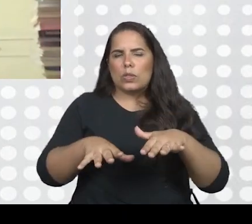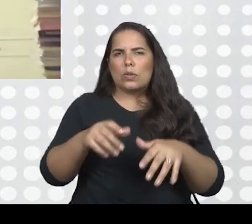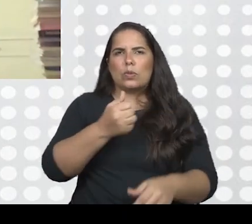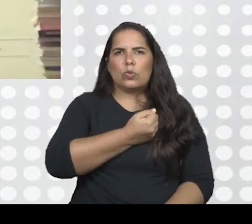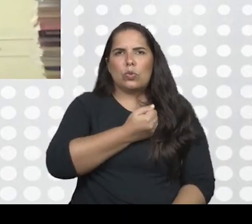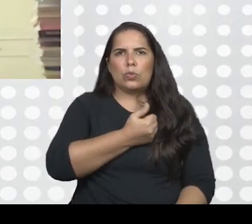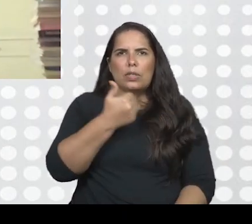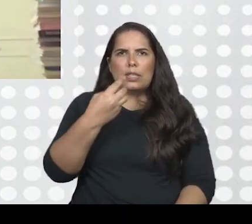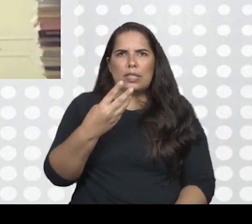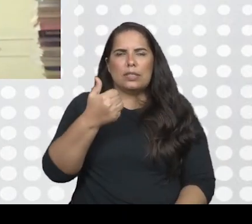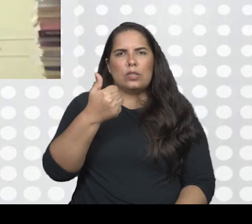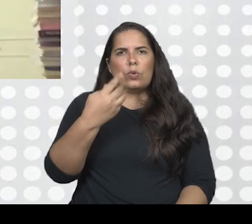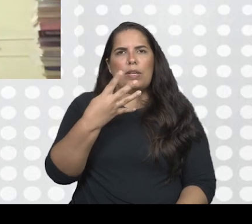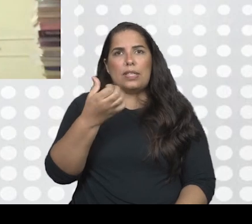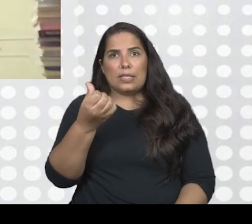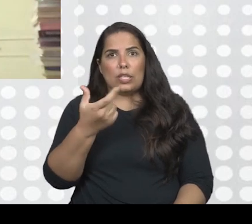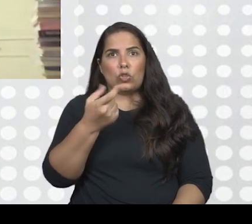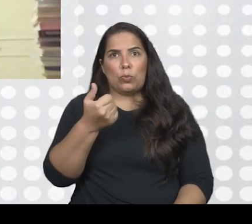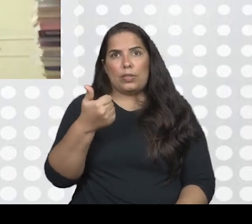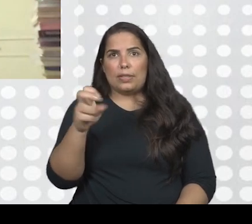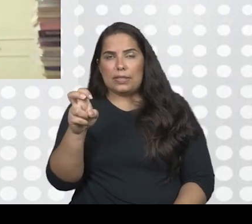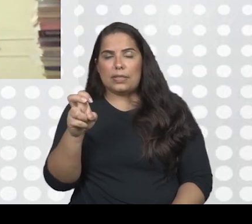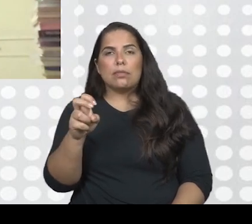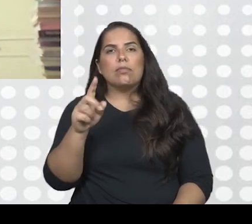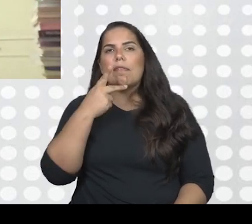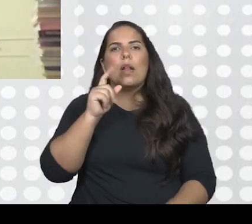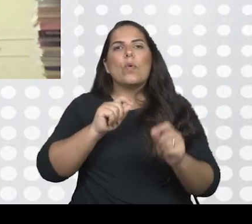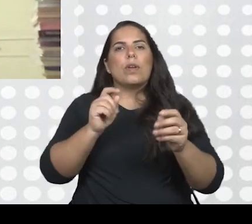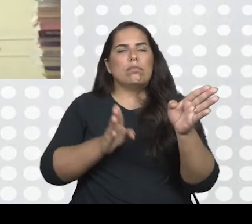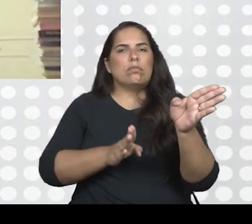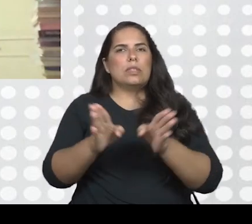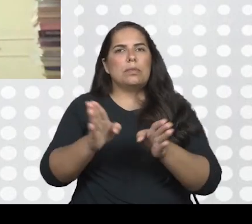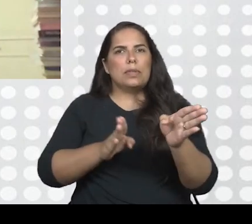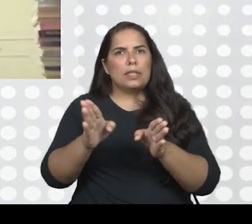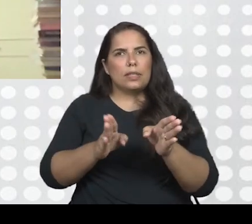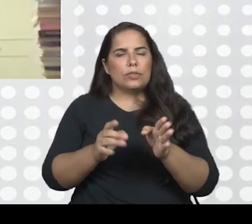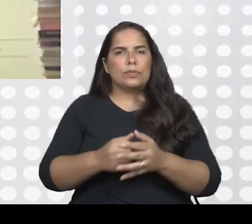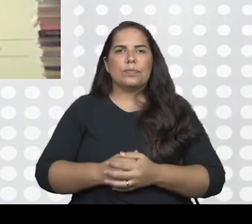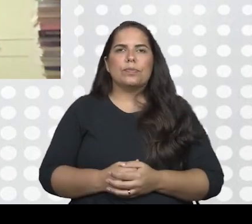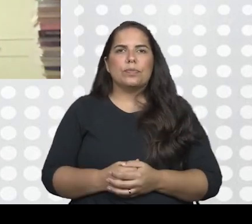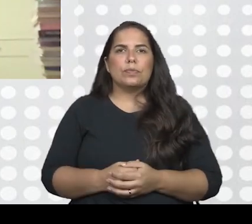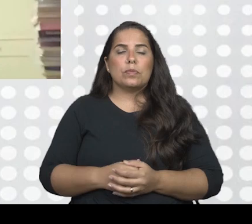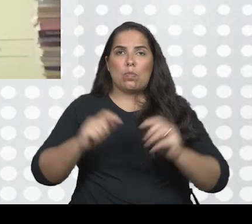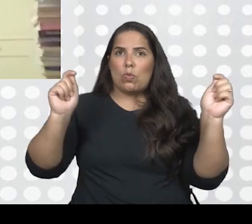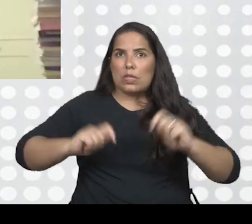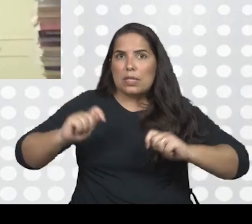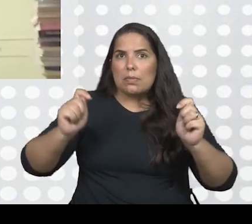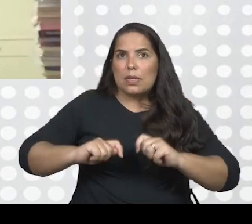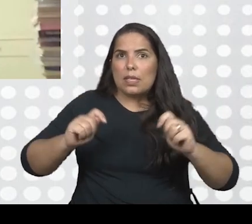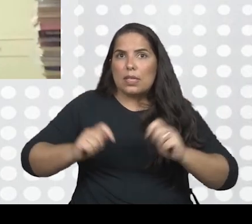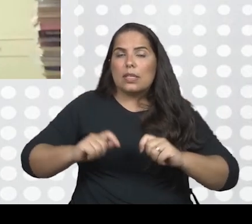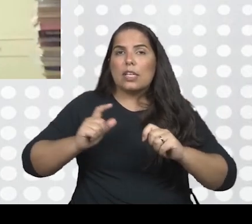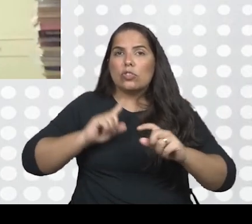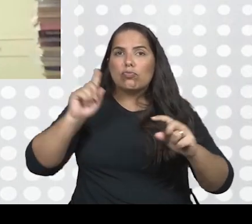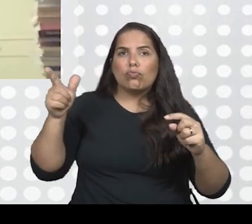número 13.146 de 2015, define a acessibilidade como possibilidade e